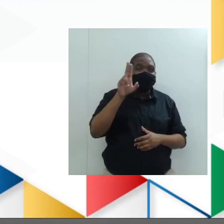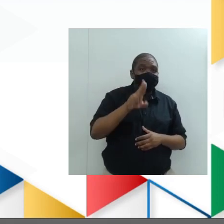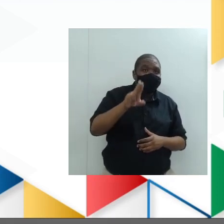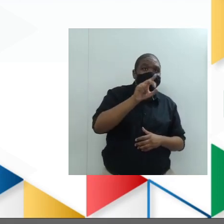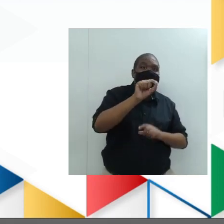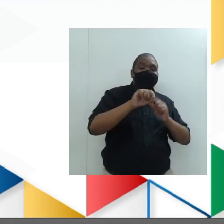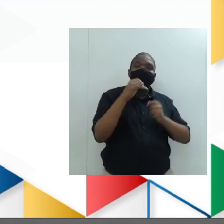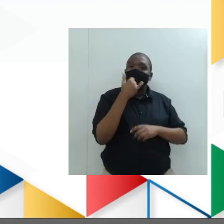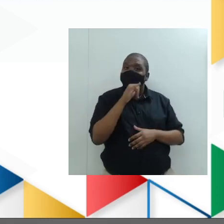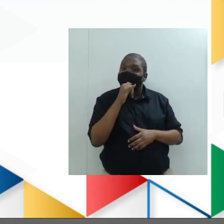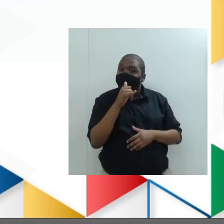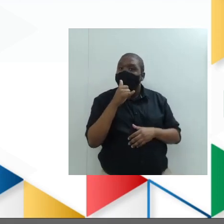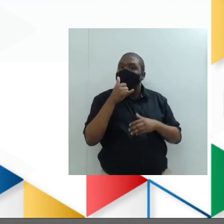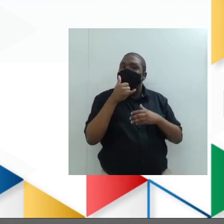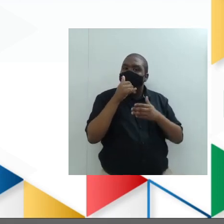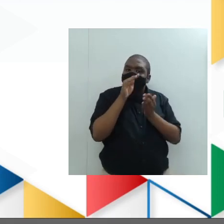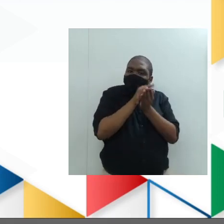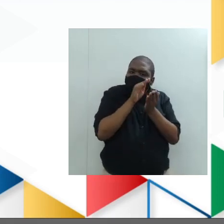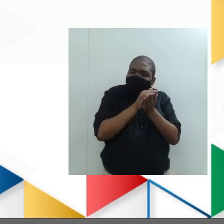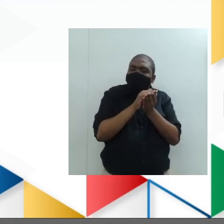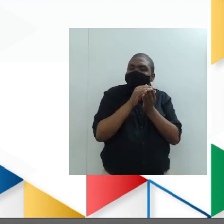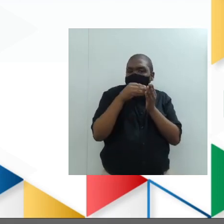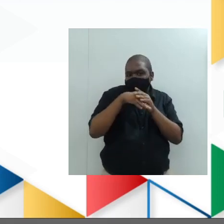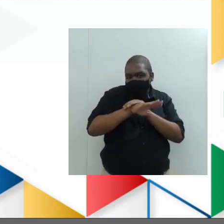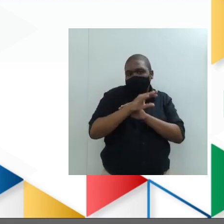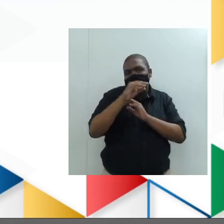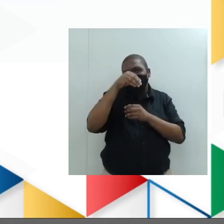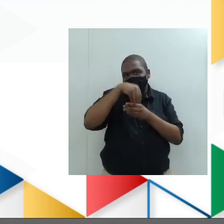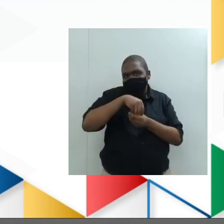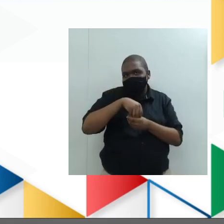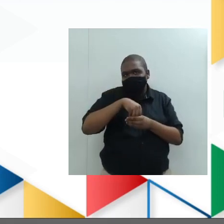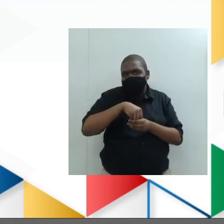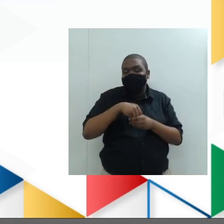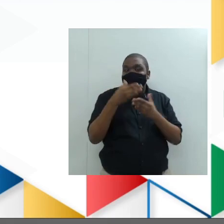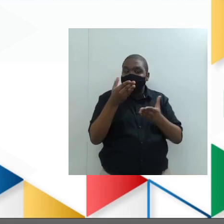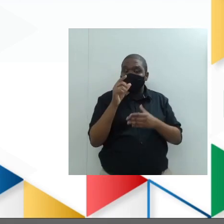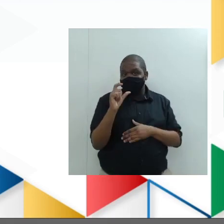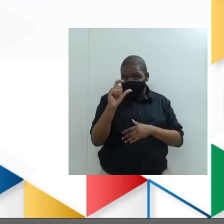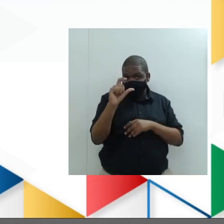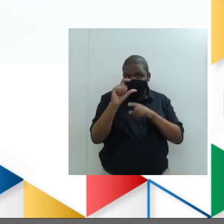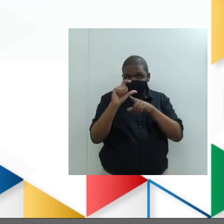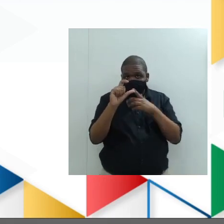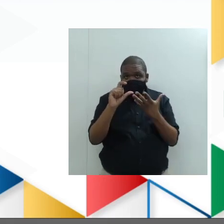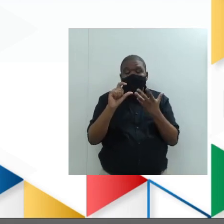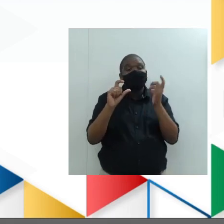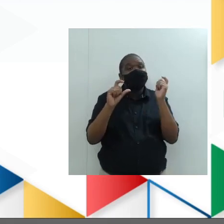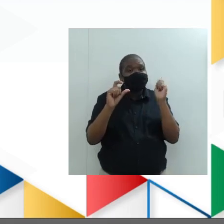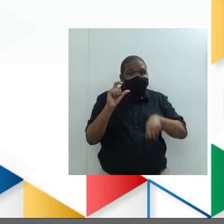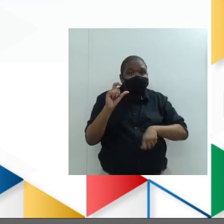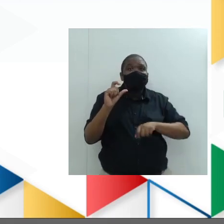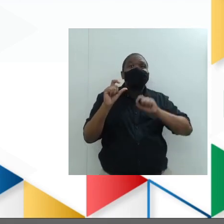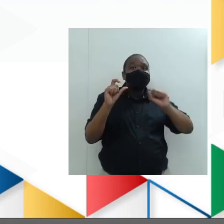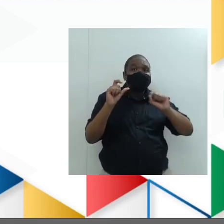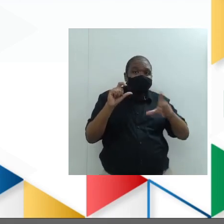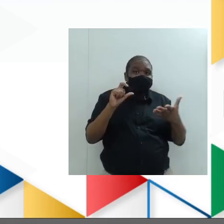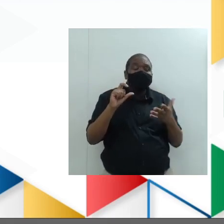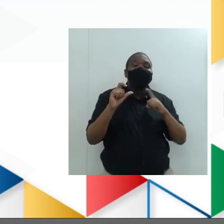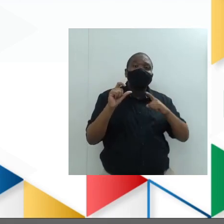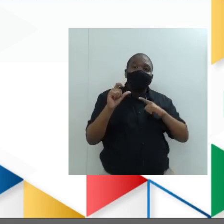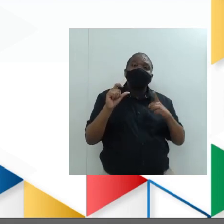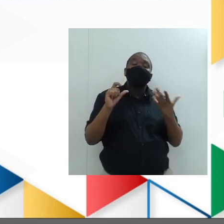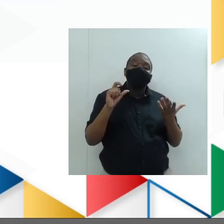de cargas elétricas em um circuito. Esses dispositivos eles são capazes de reter